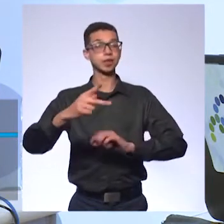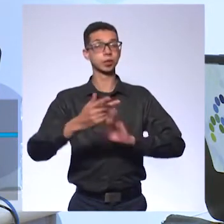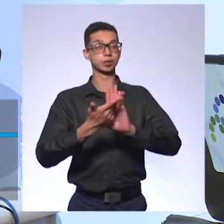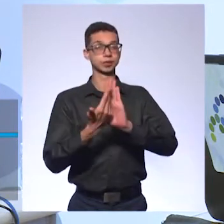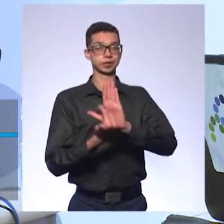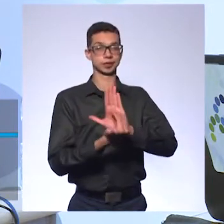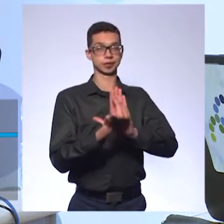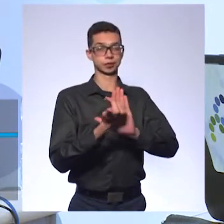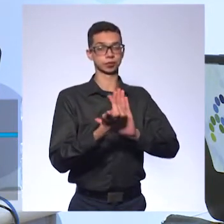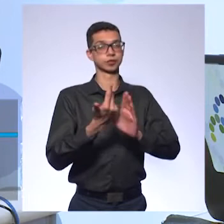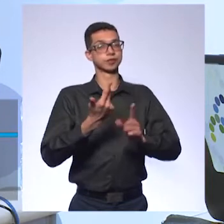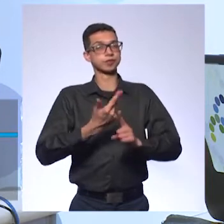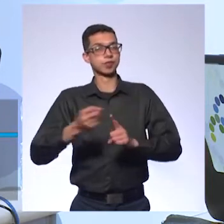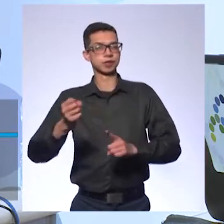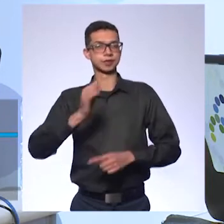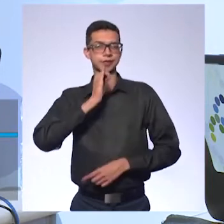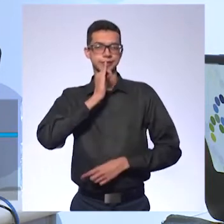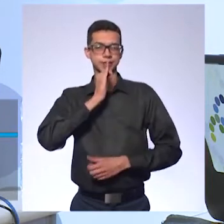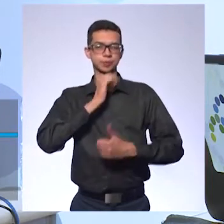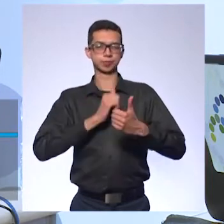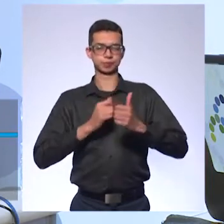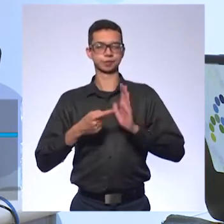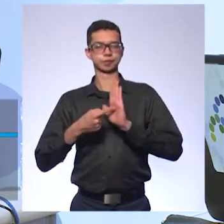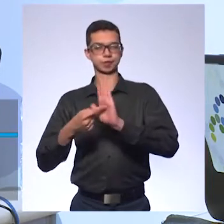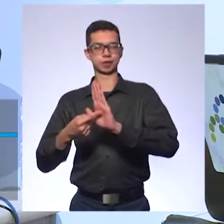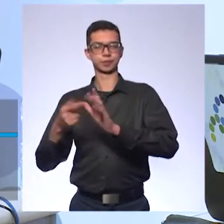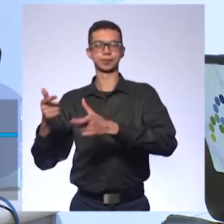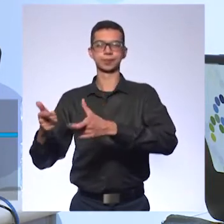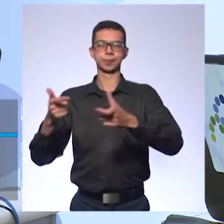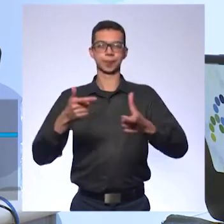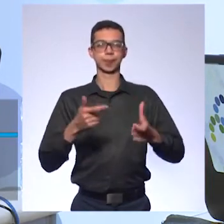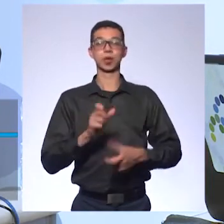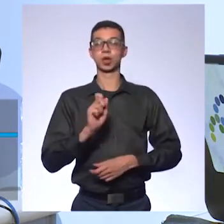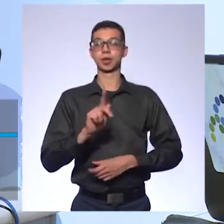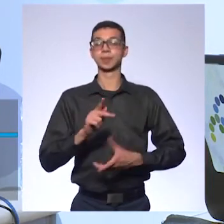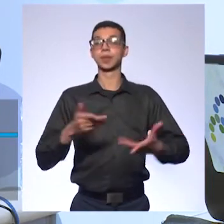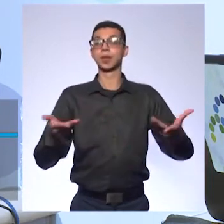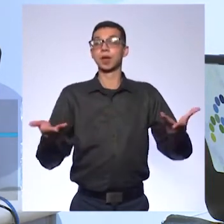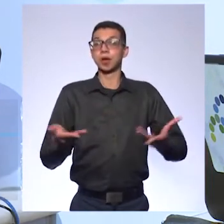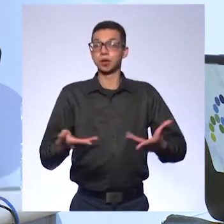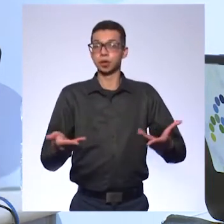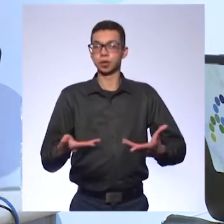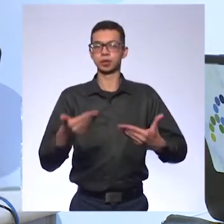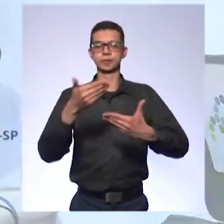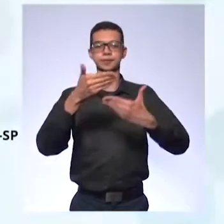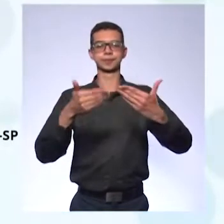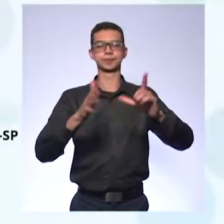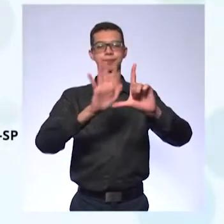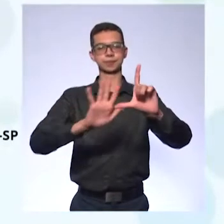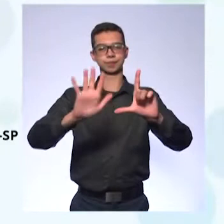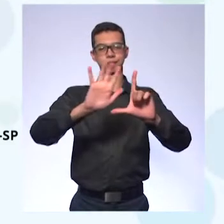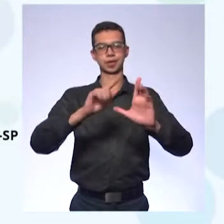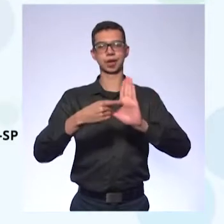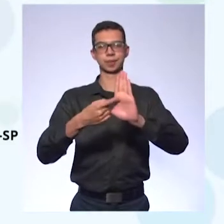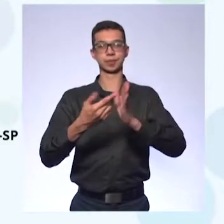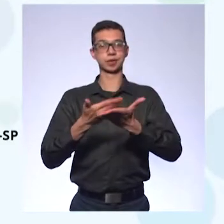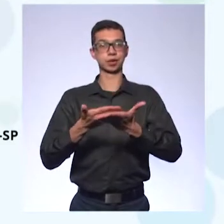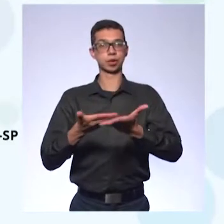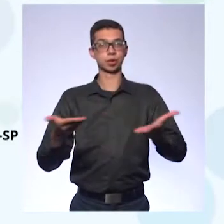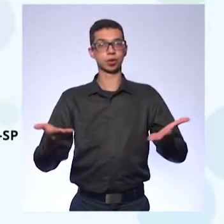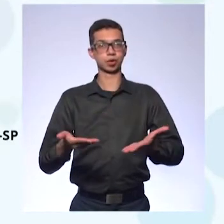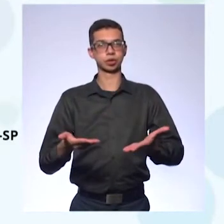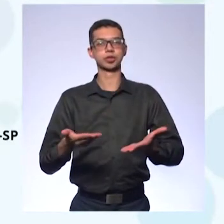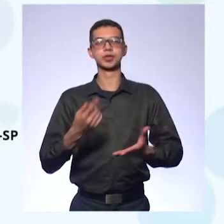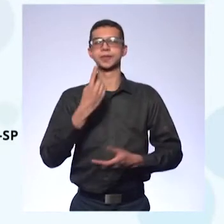a apresentação, né, das informações principais da aula de hoje. Então acompanhe na tela conosco, por favor.